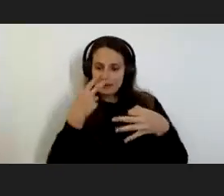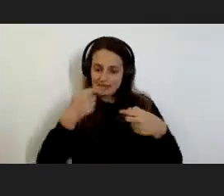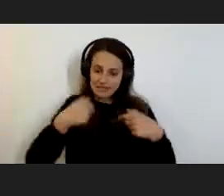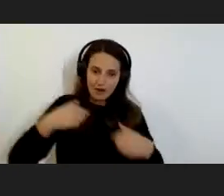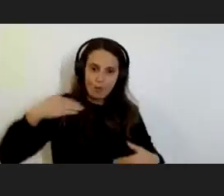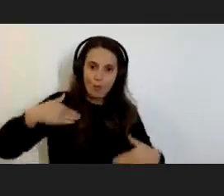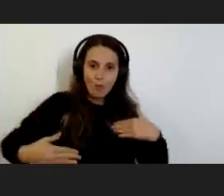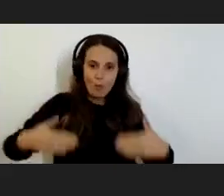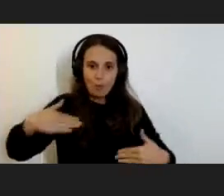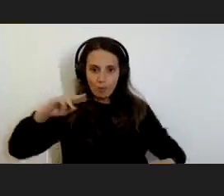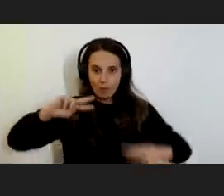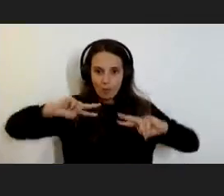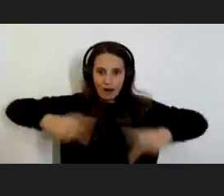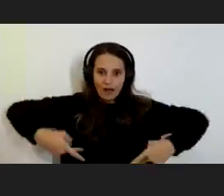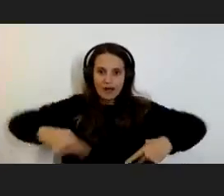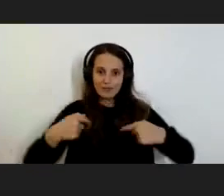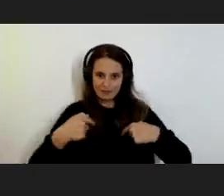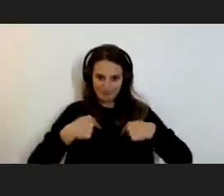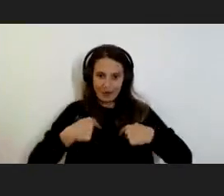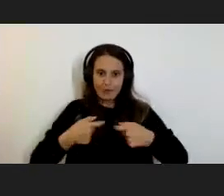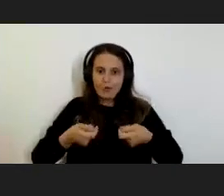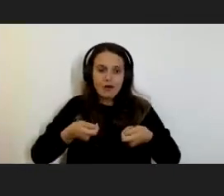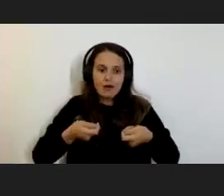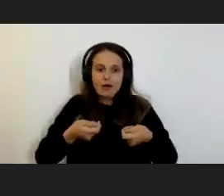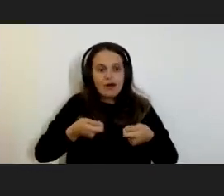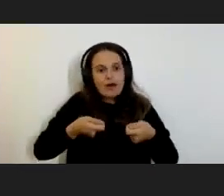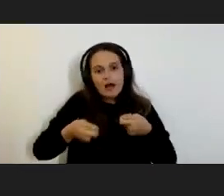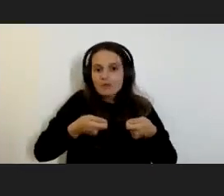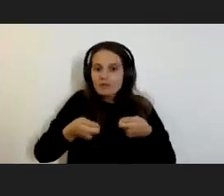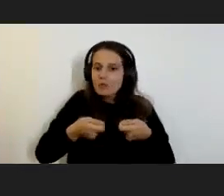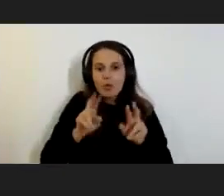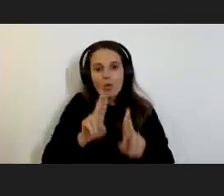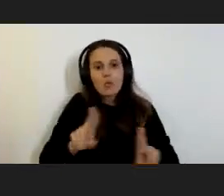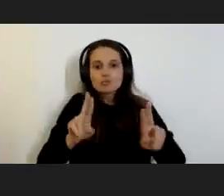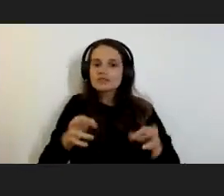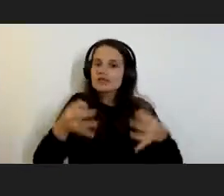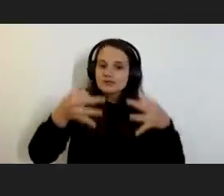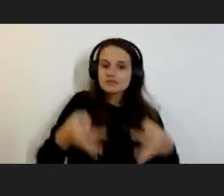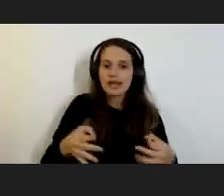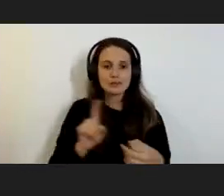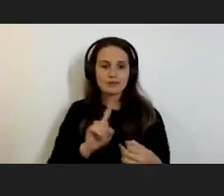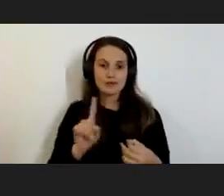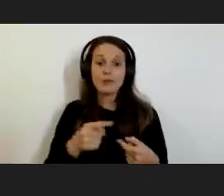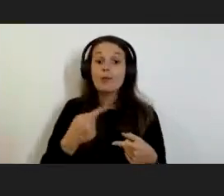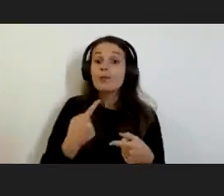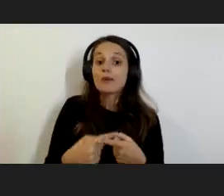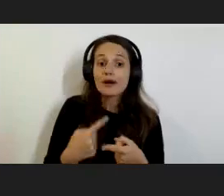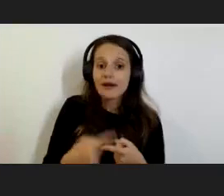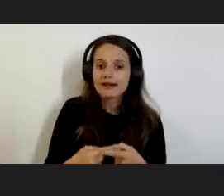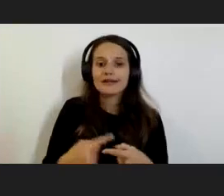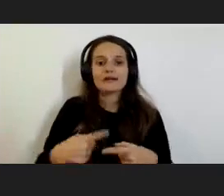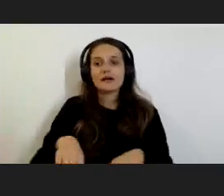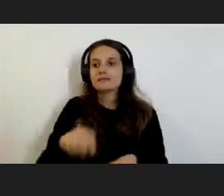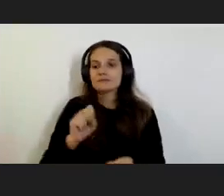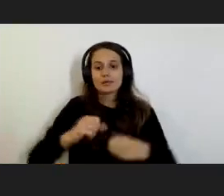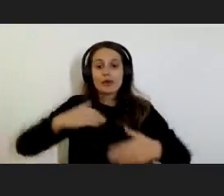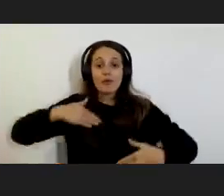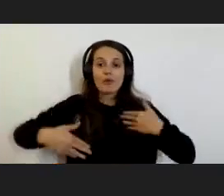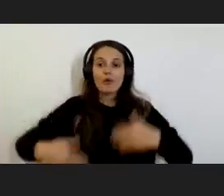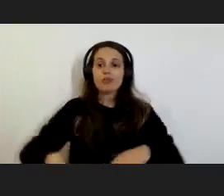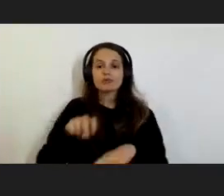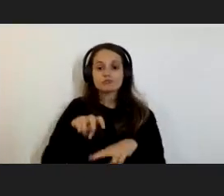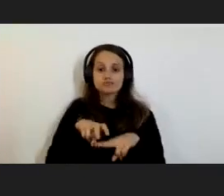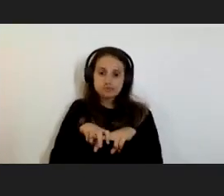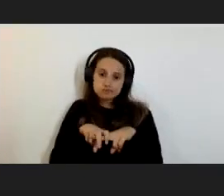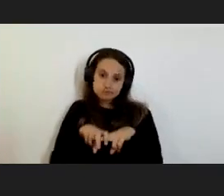gerida pelo corpo da pessoa, né? Porque justamente não fez o que? Dever de casa. Qual é